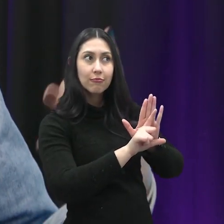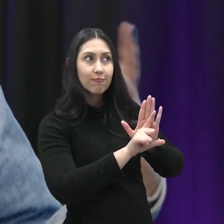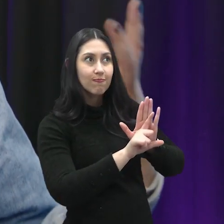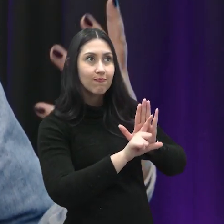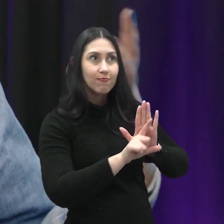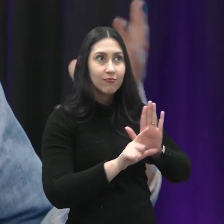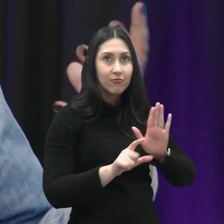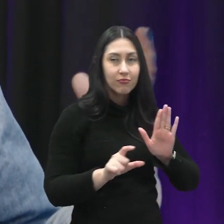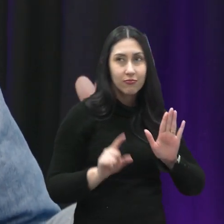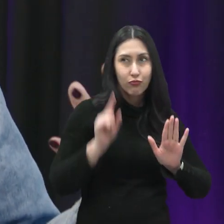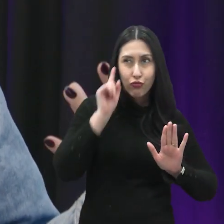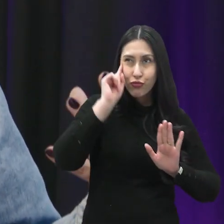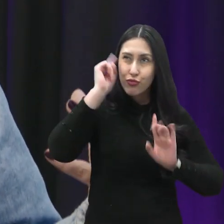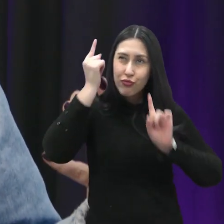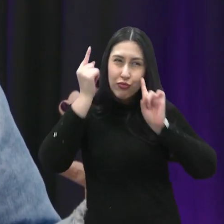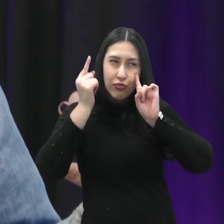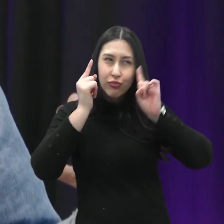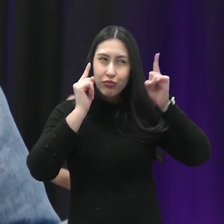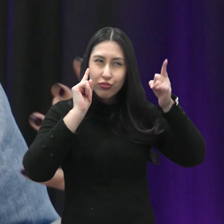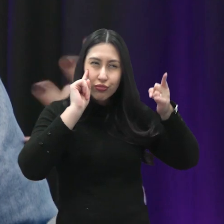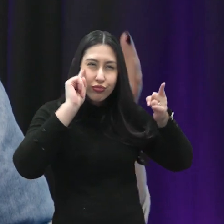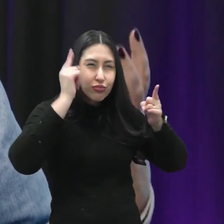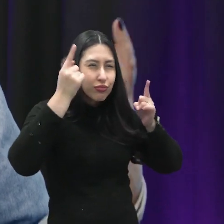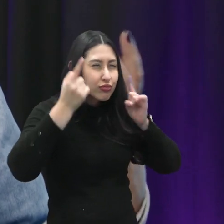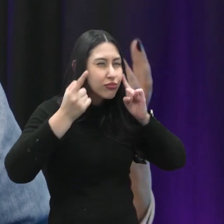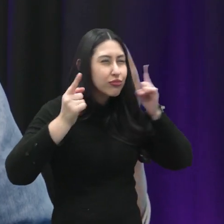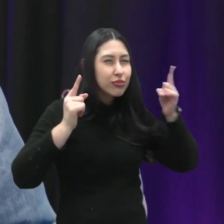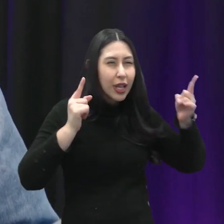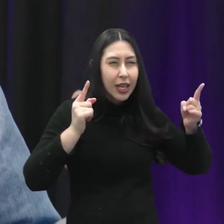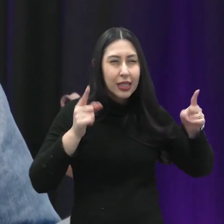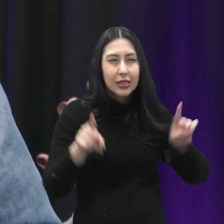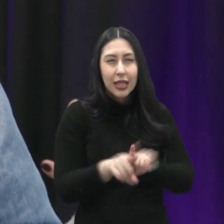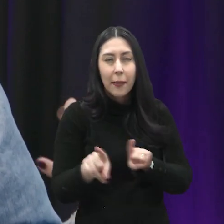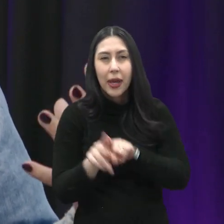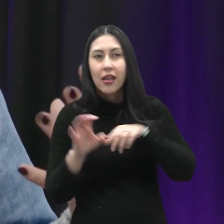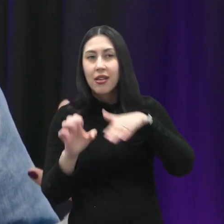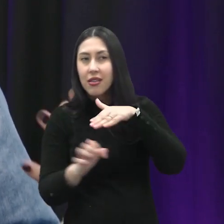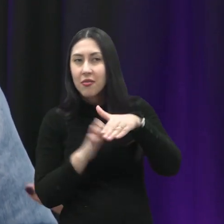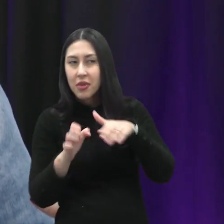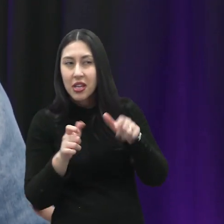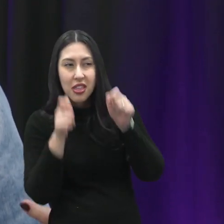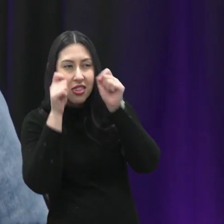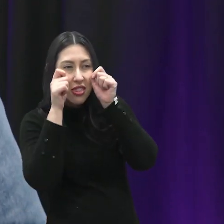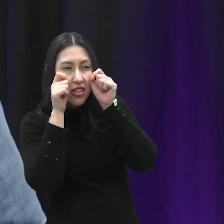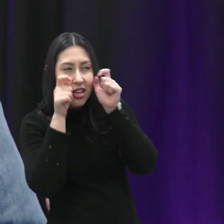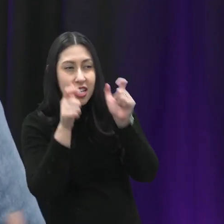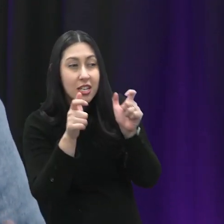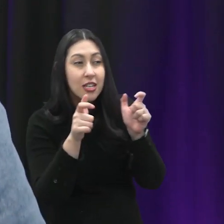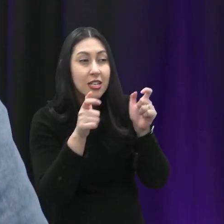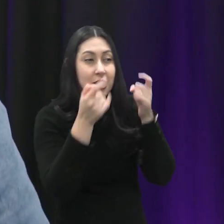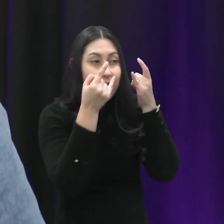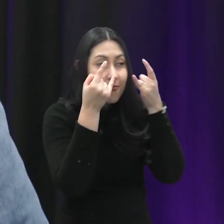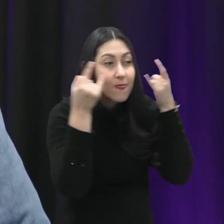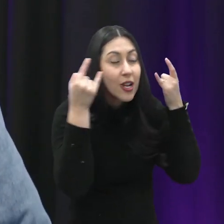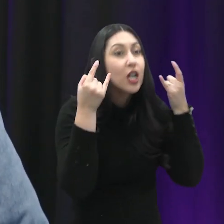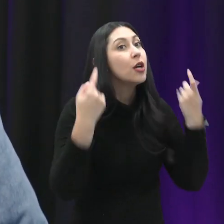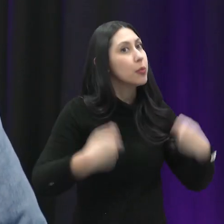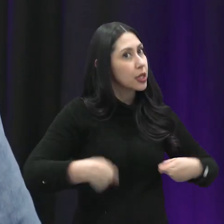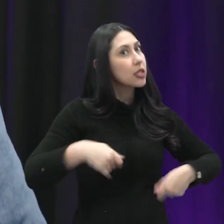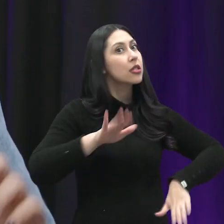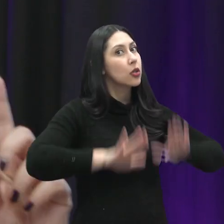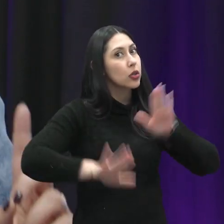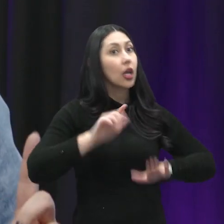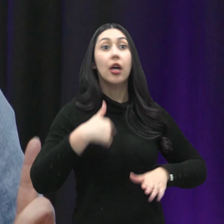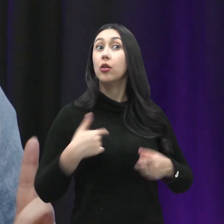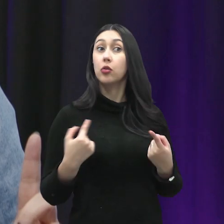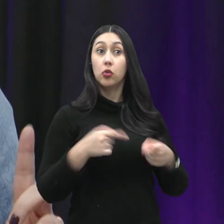acende-se muitas luzes, não é? Muitos mercados ficam aí alvoroçados com isso e a gente precisa tomar cuidado com